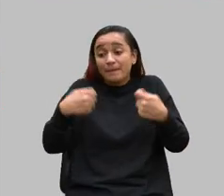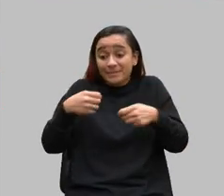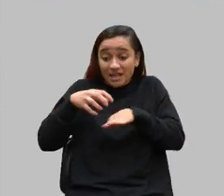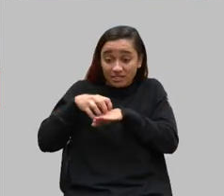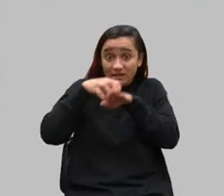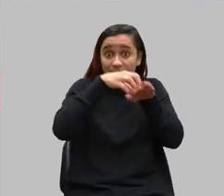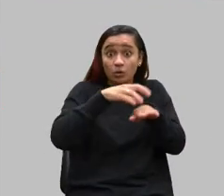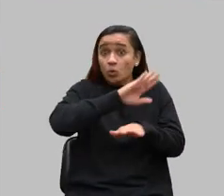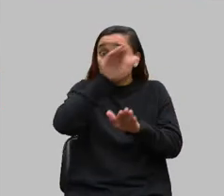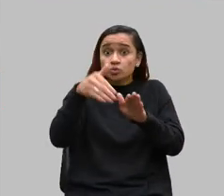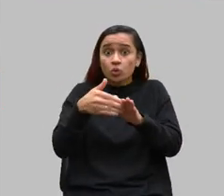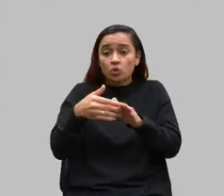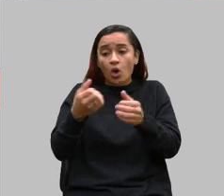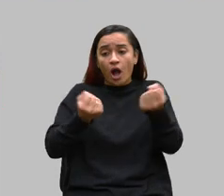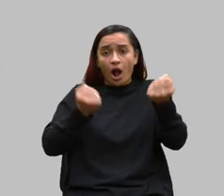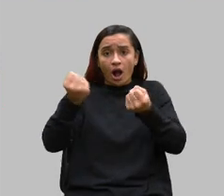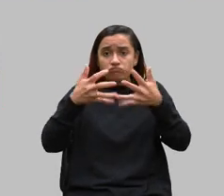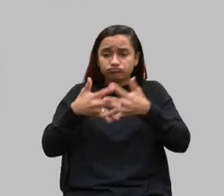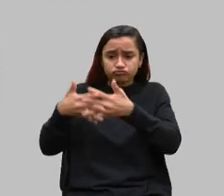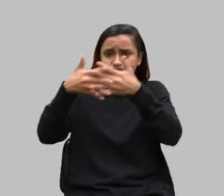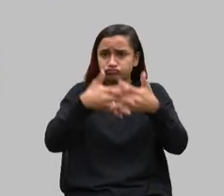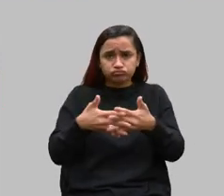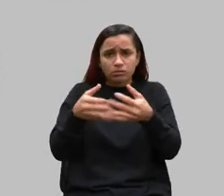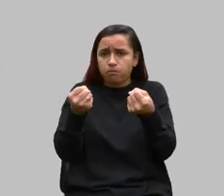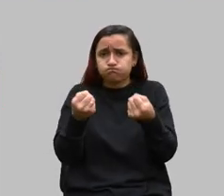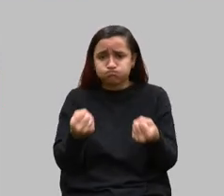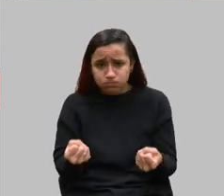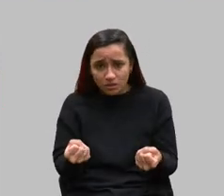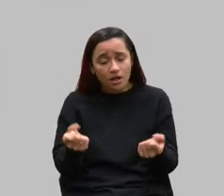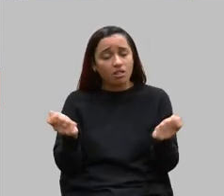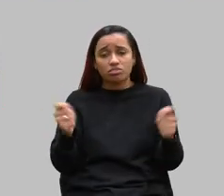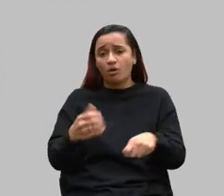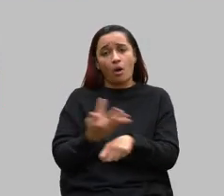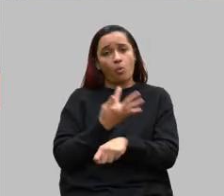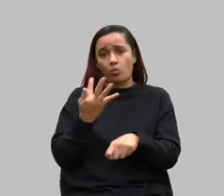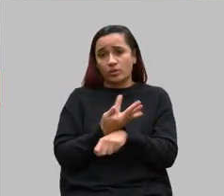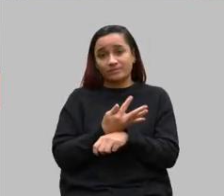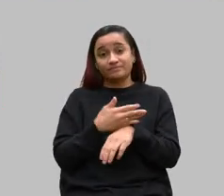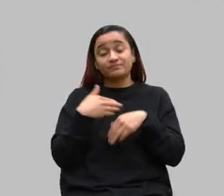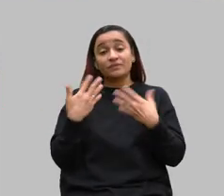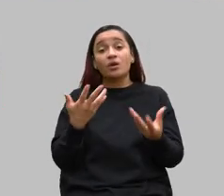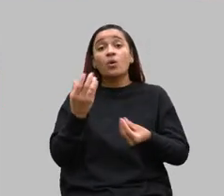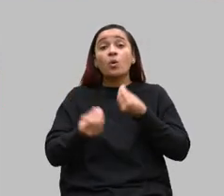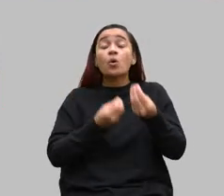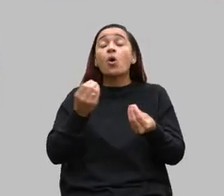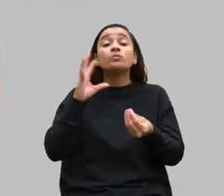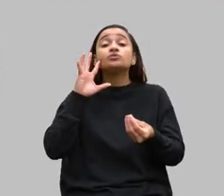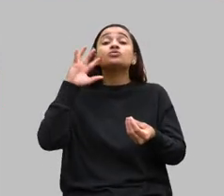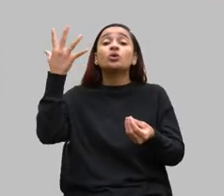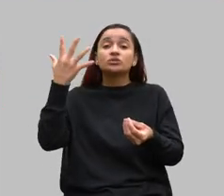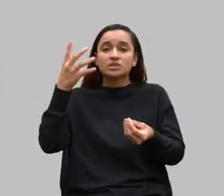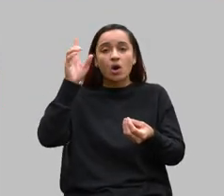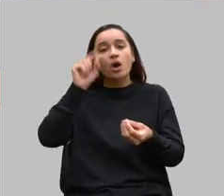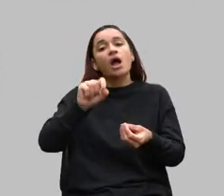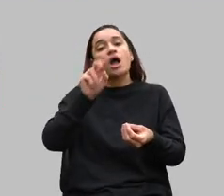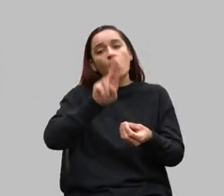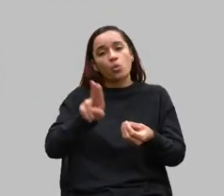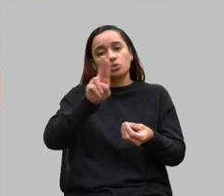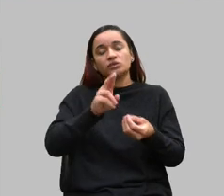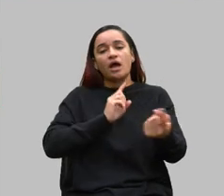suportam e quais são as soluções A Ferrovia Bahia Minas o porto e aeroporto de